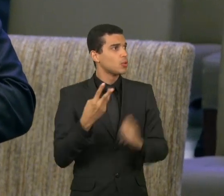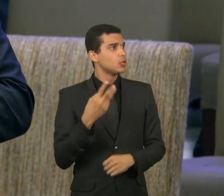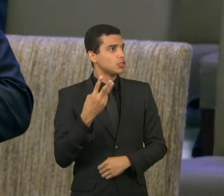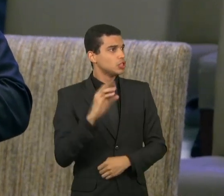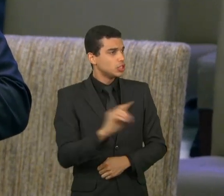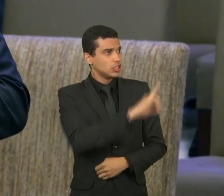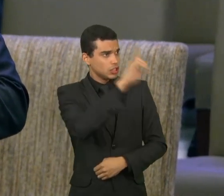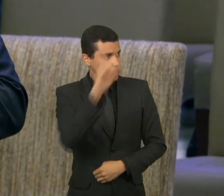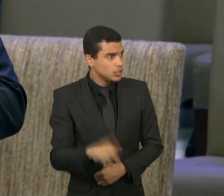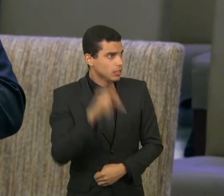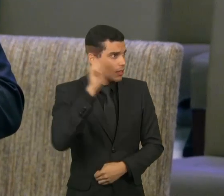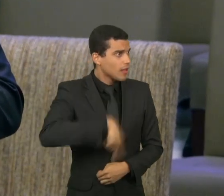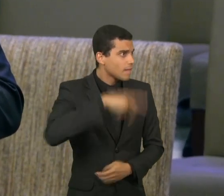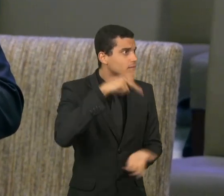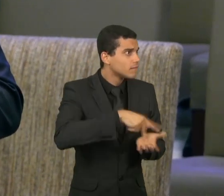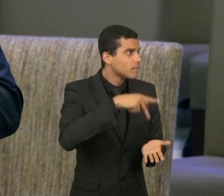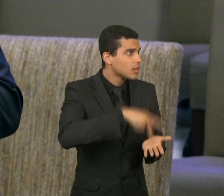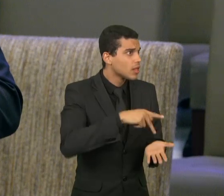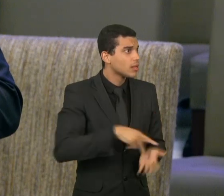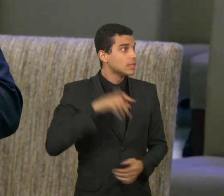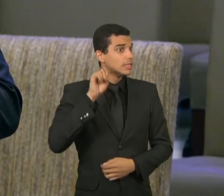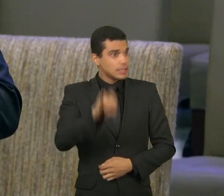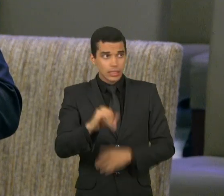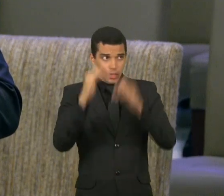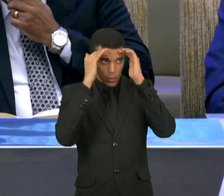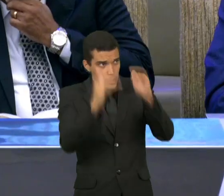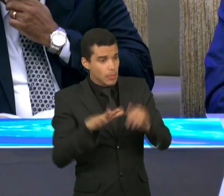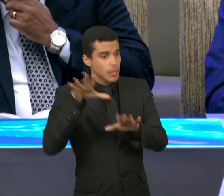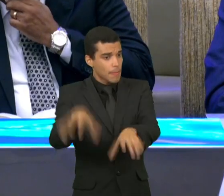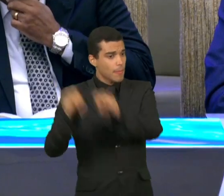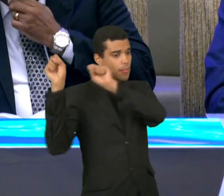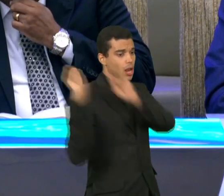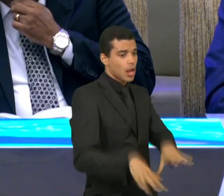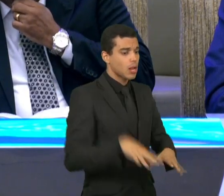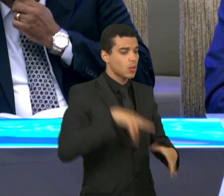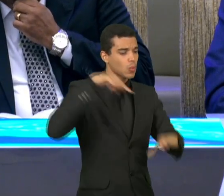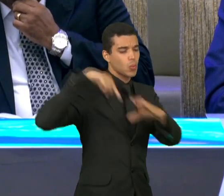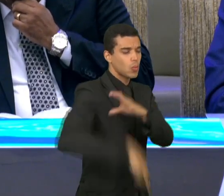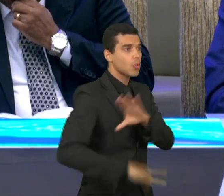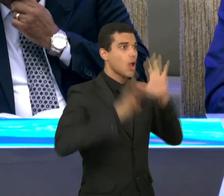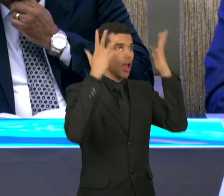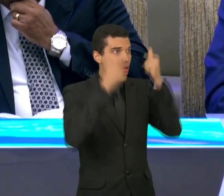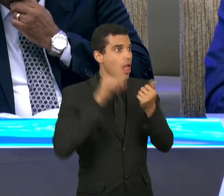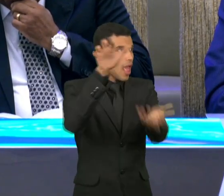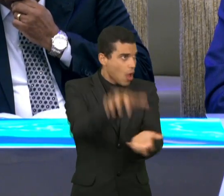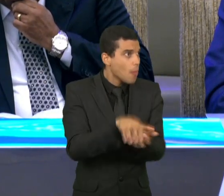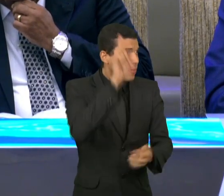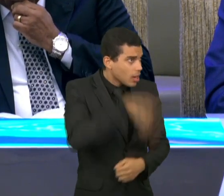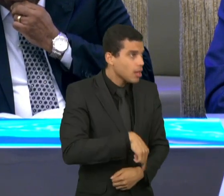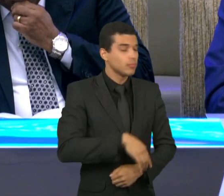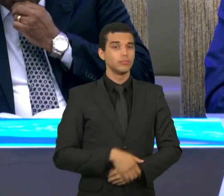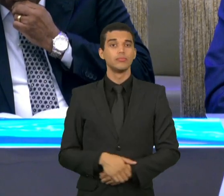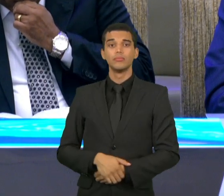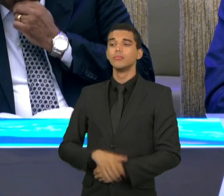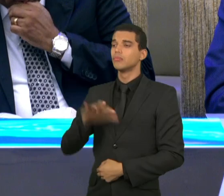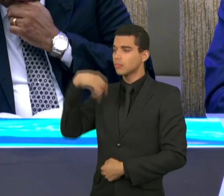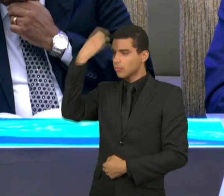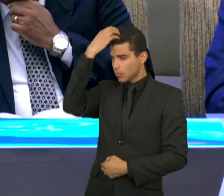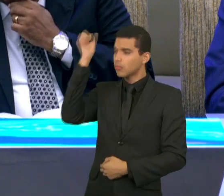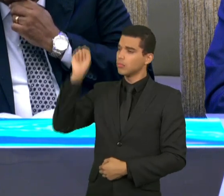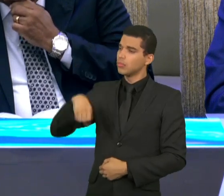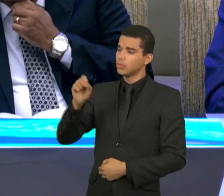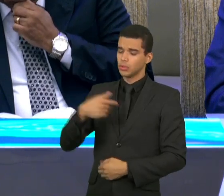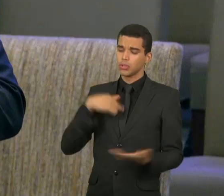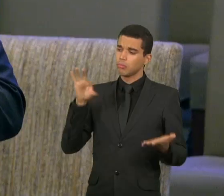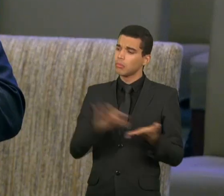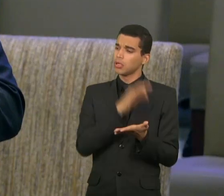ti, ó rei, seria lançado na cova dos leões? Respondeu o rei e disse: esta palavra é certa, conforme a lei dos